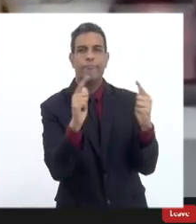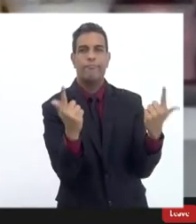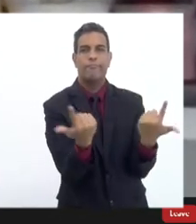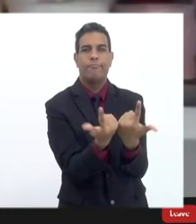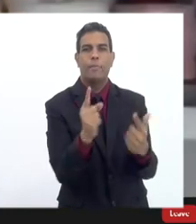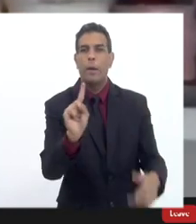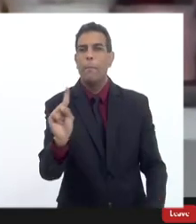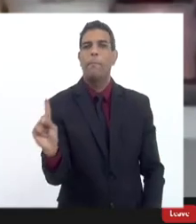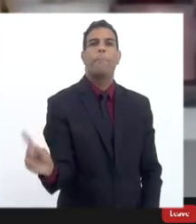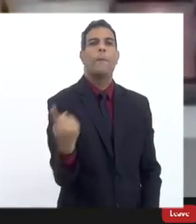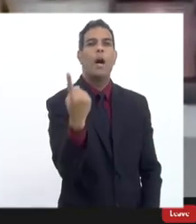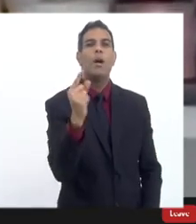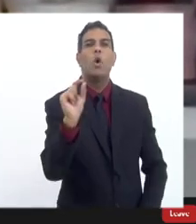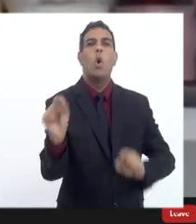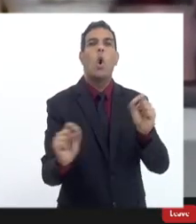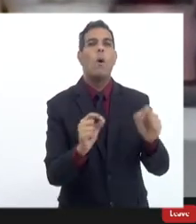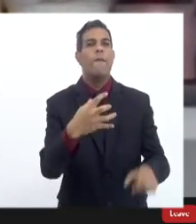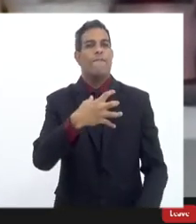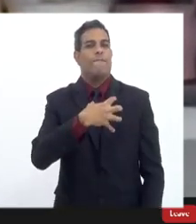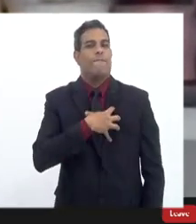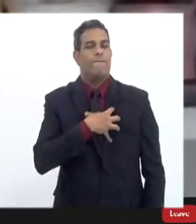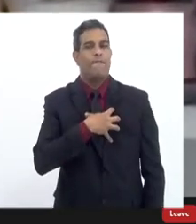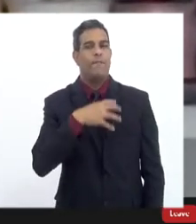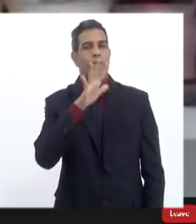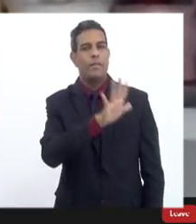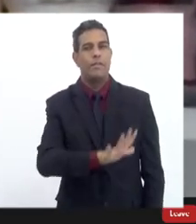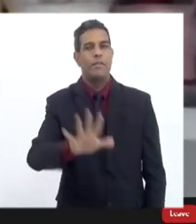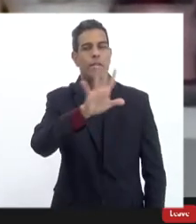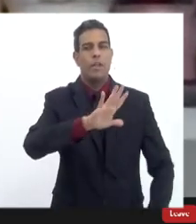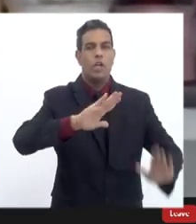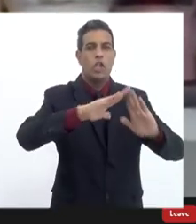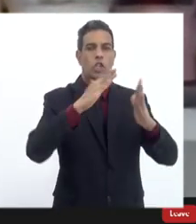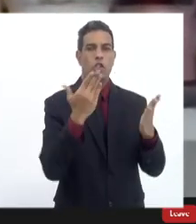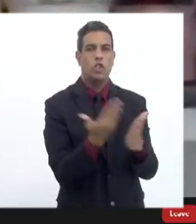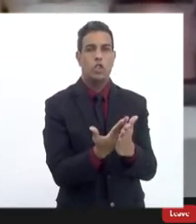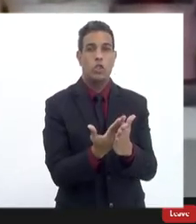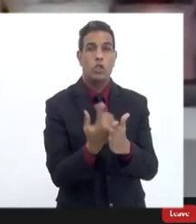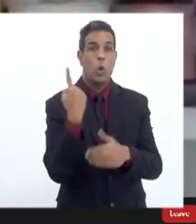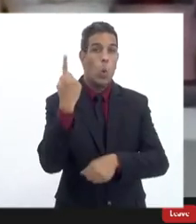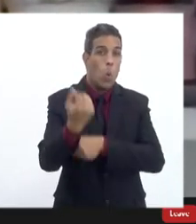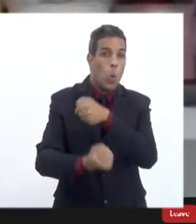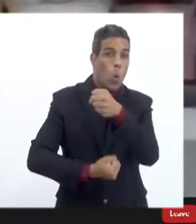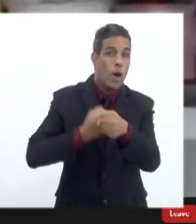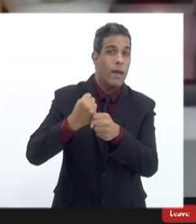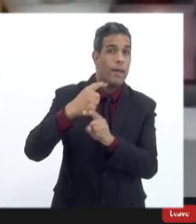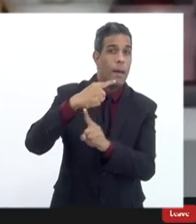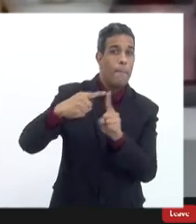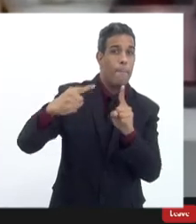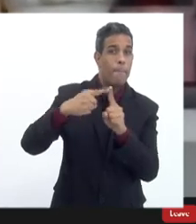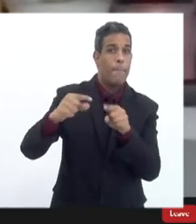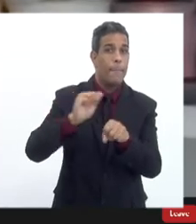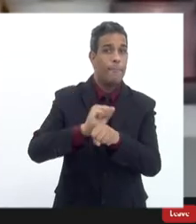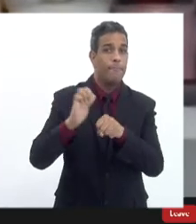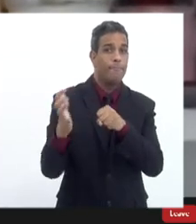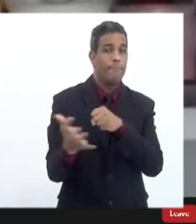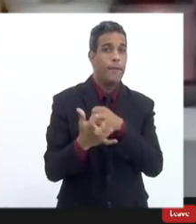primeiro diagnóstico das condições das escolas, quando a gente está um ano e meio da pandemia já em andamento, né?